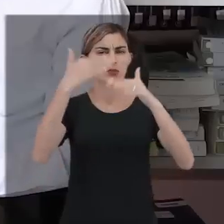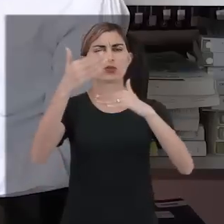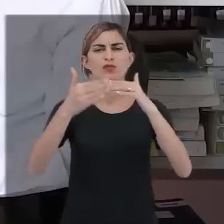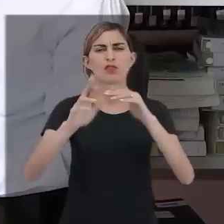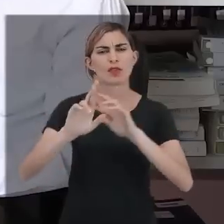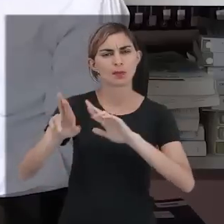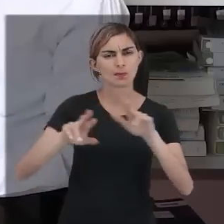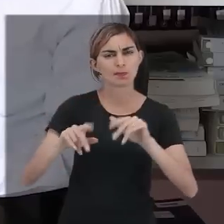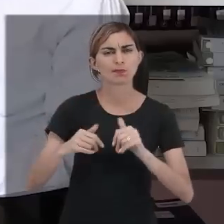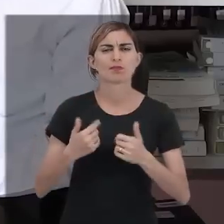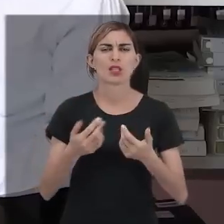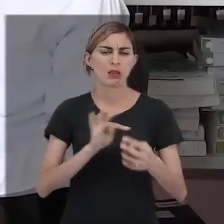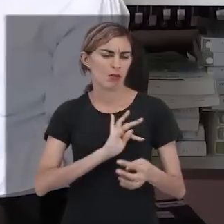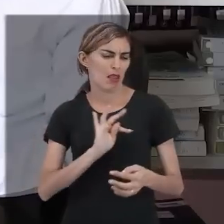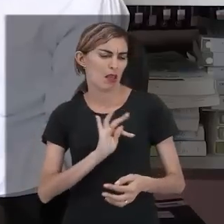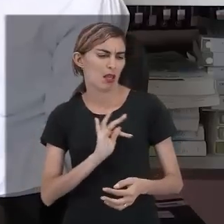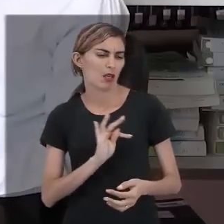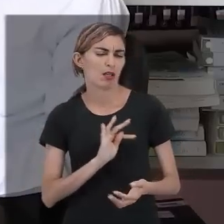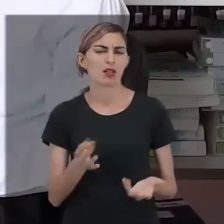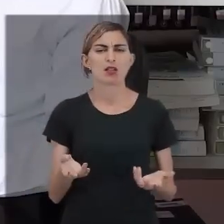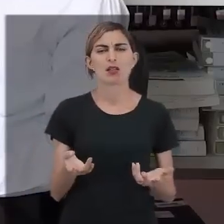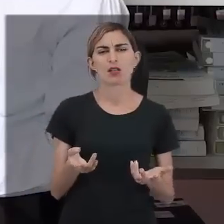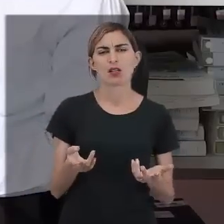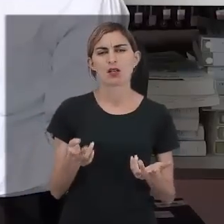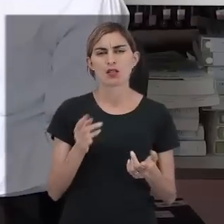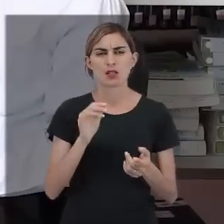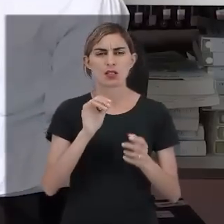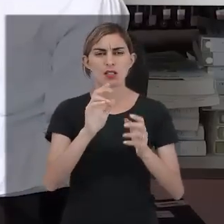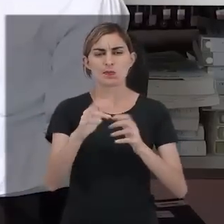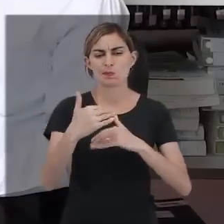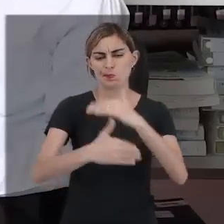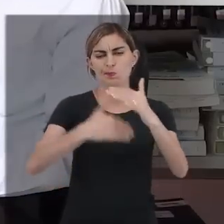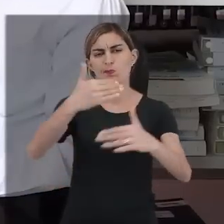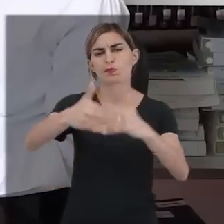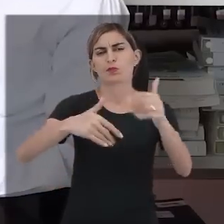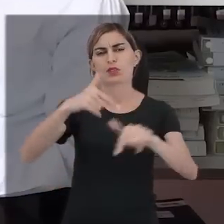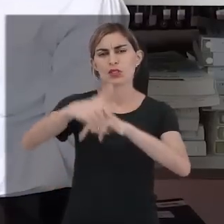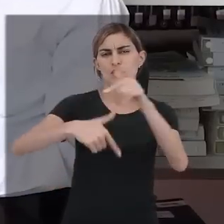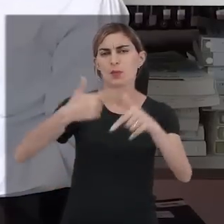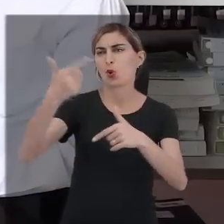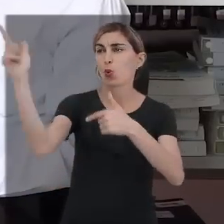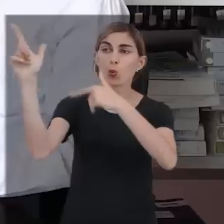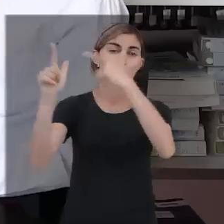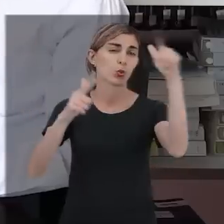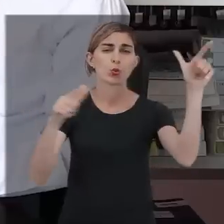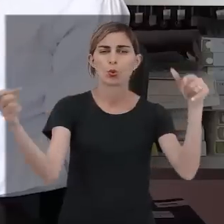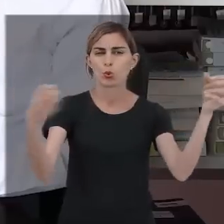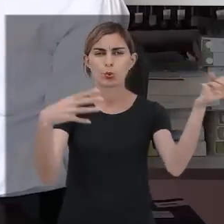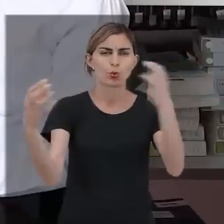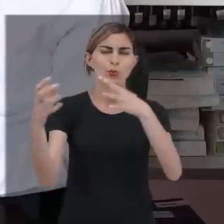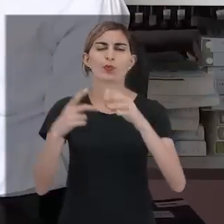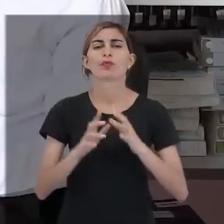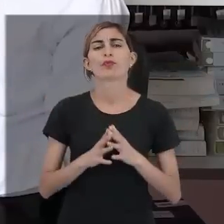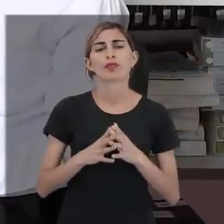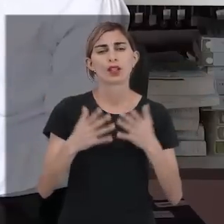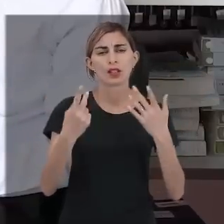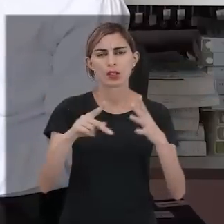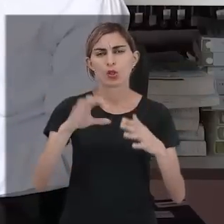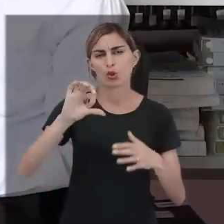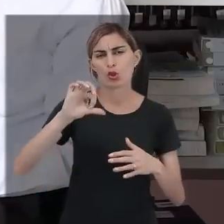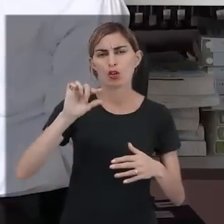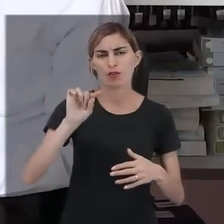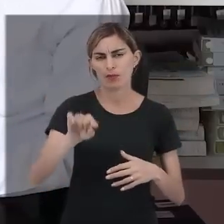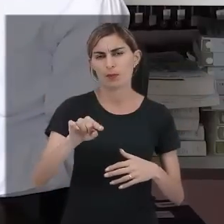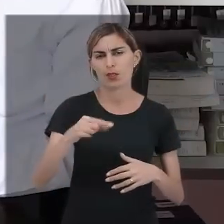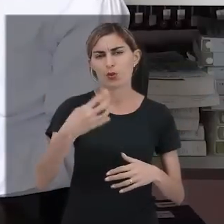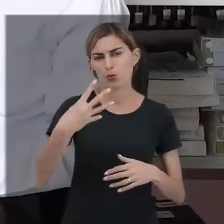desenvolver técnicas para cada vez mais trabalhar com outras ferramentas. Então, a